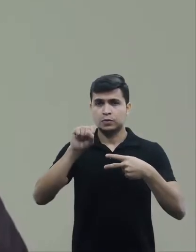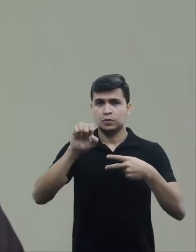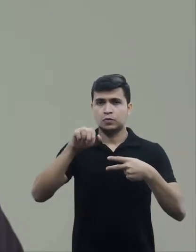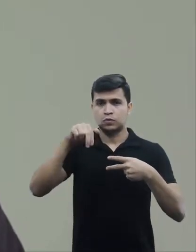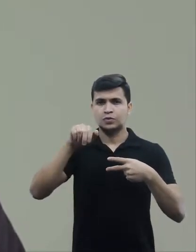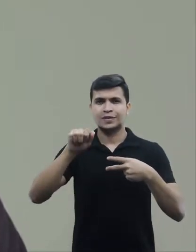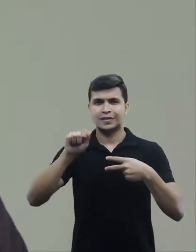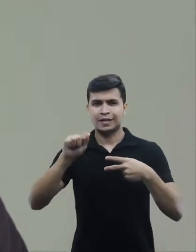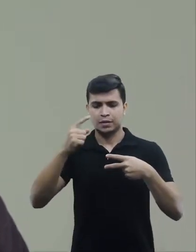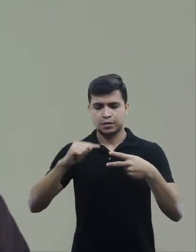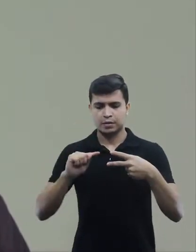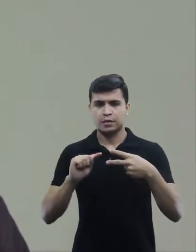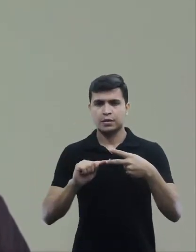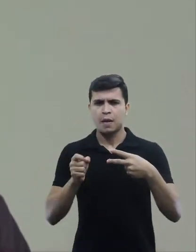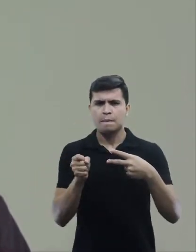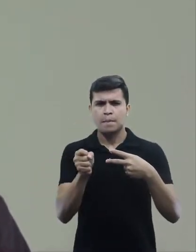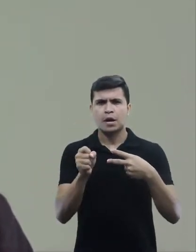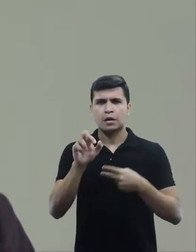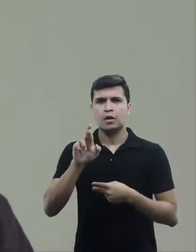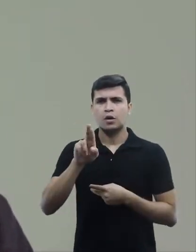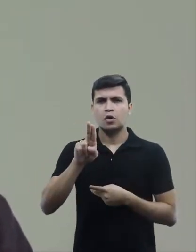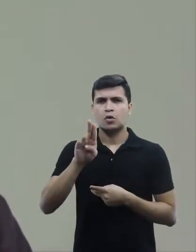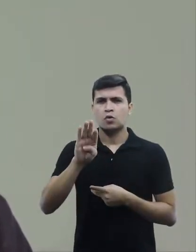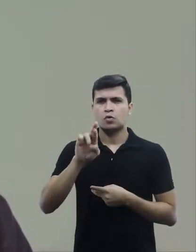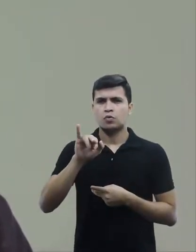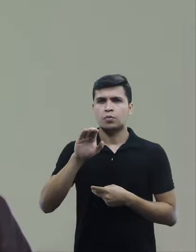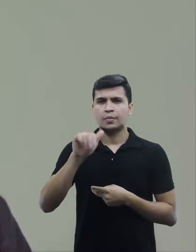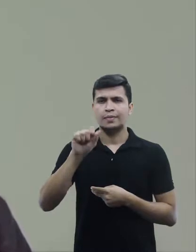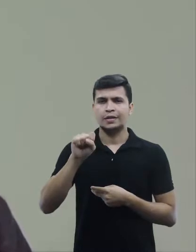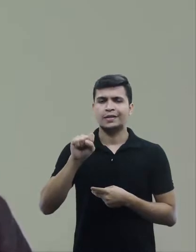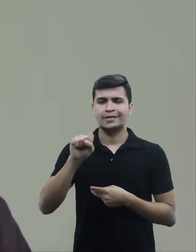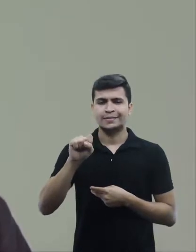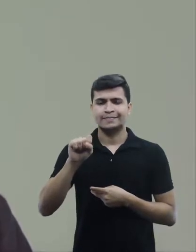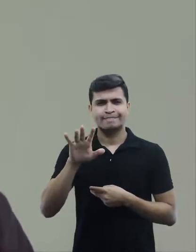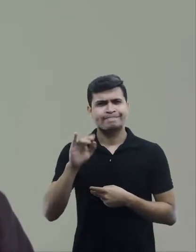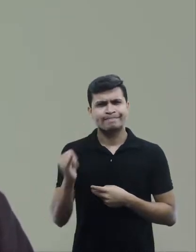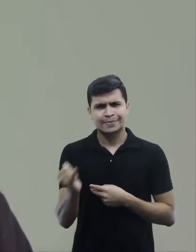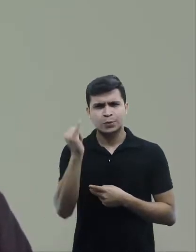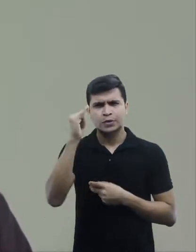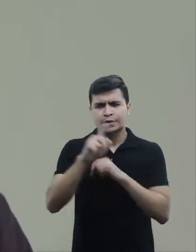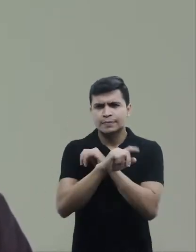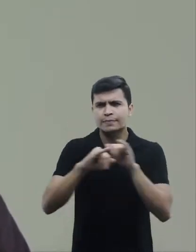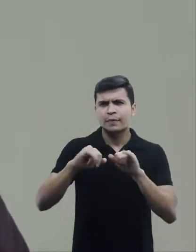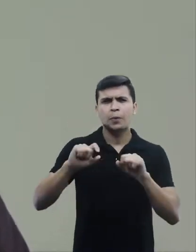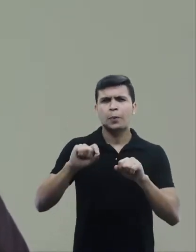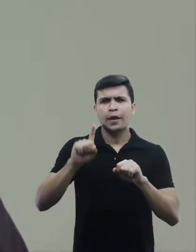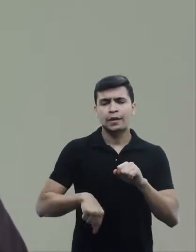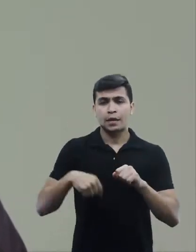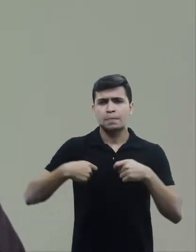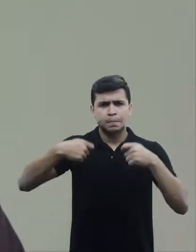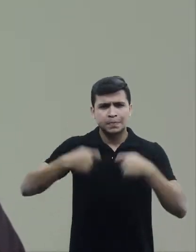o SENA e a aplicação das rubricas dos diálogos socioemocionais. É importante mencionar